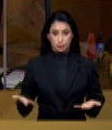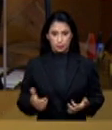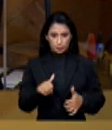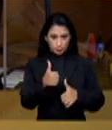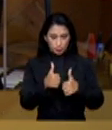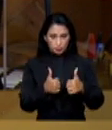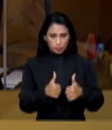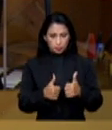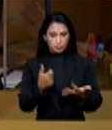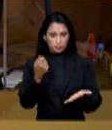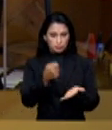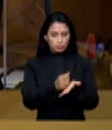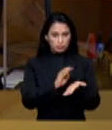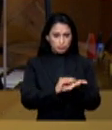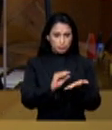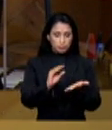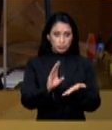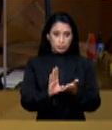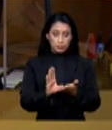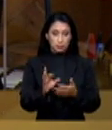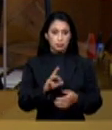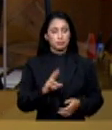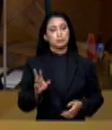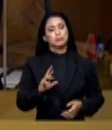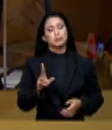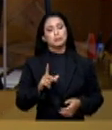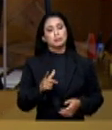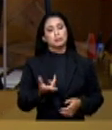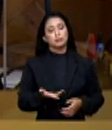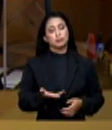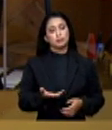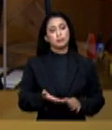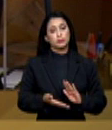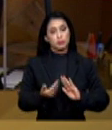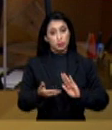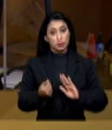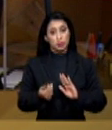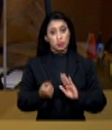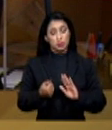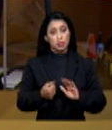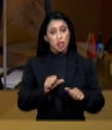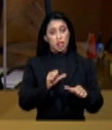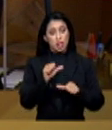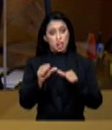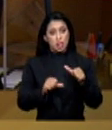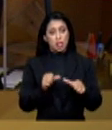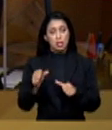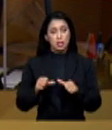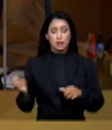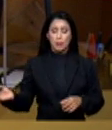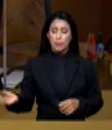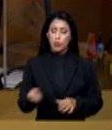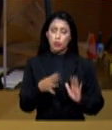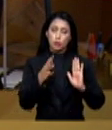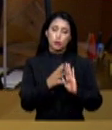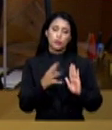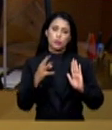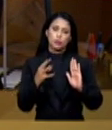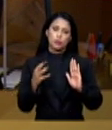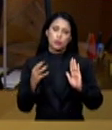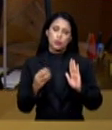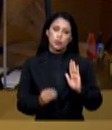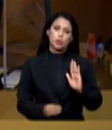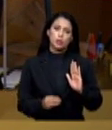na apuração de indenização de bens reversíveis não amortizados ou depreciados com vistas a transição para o novo modelo